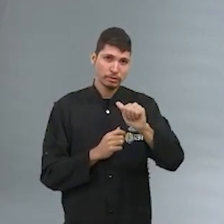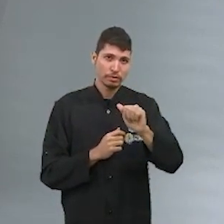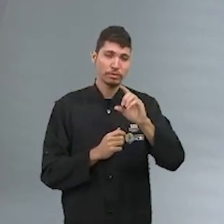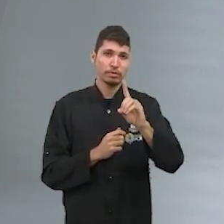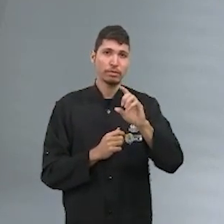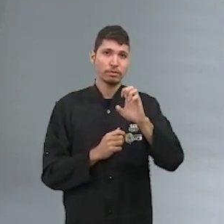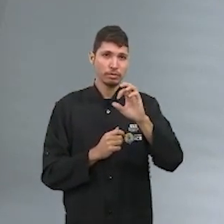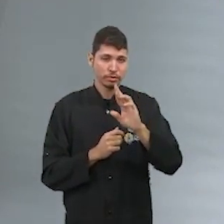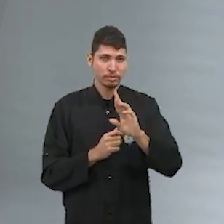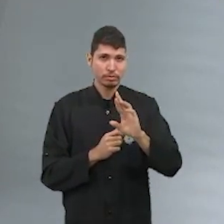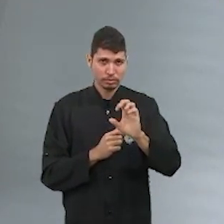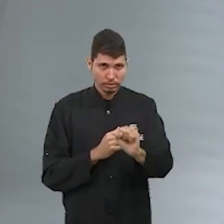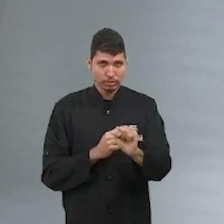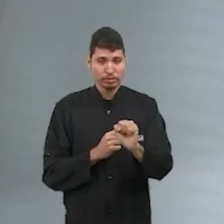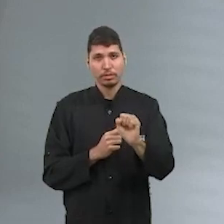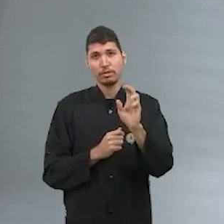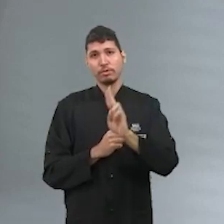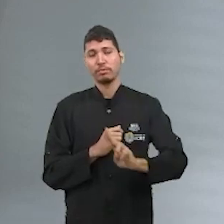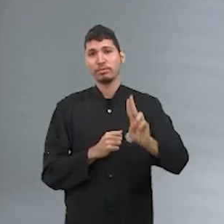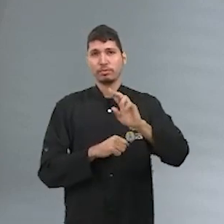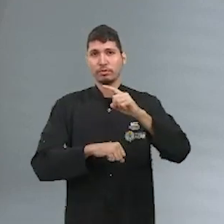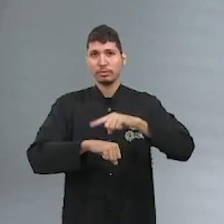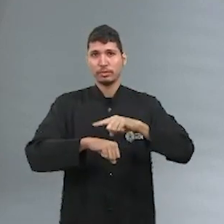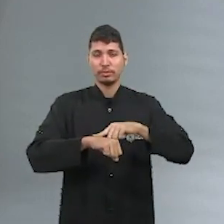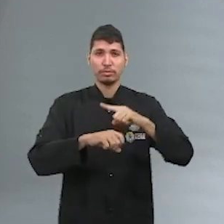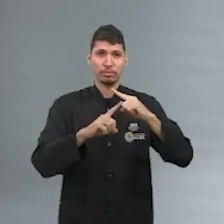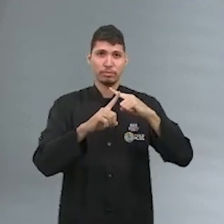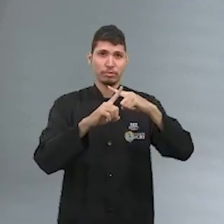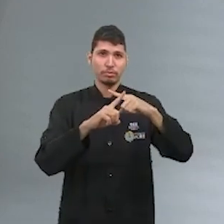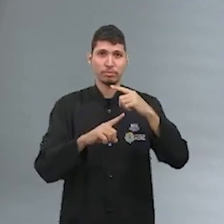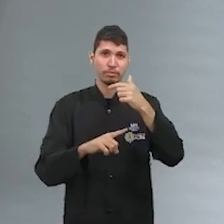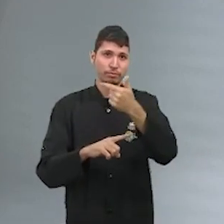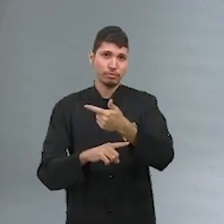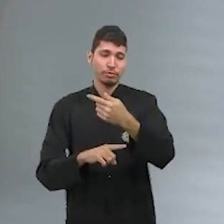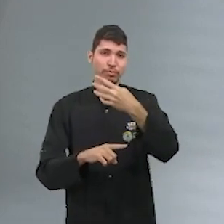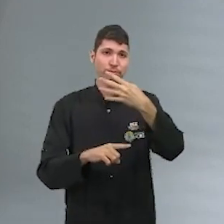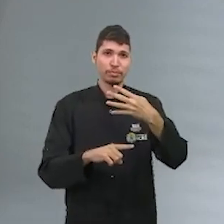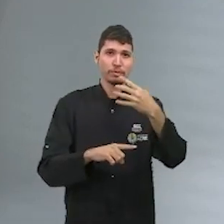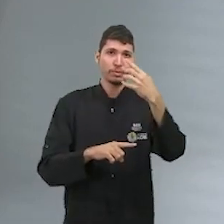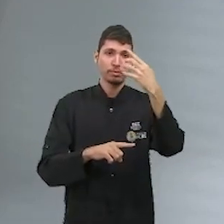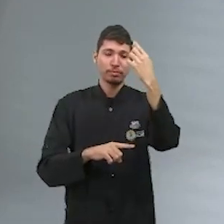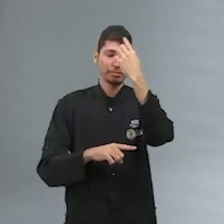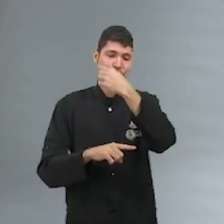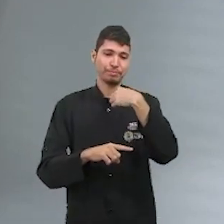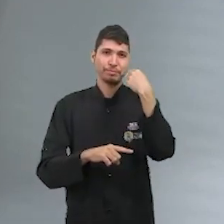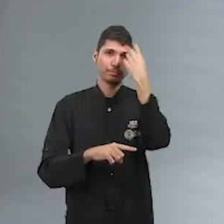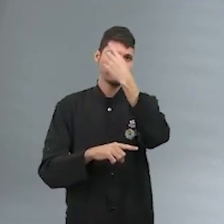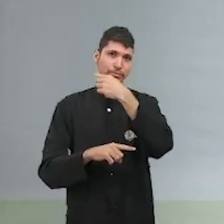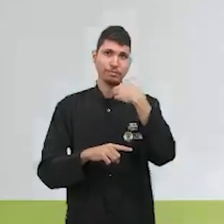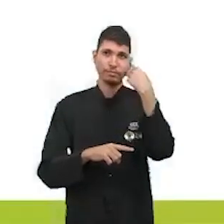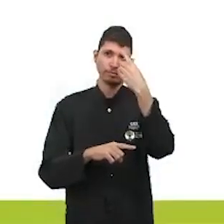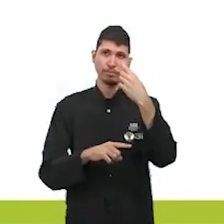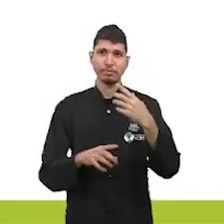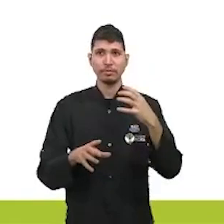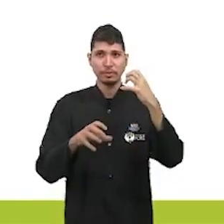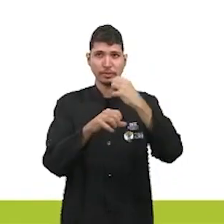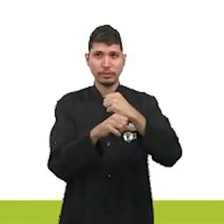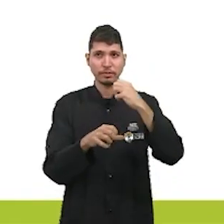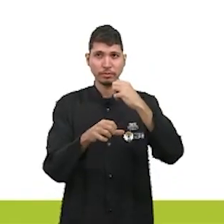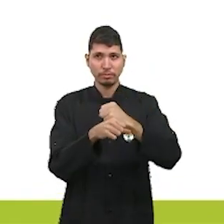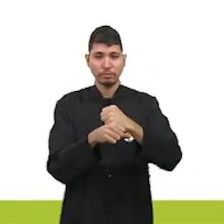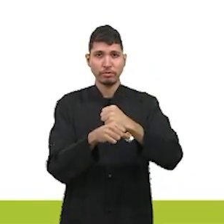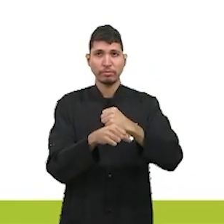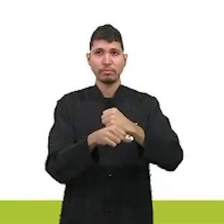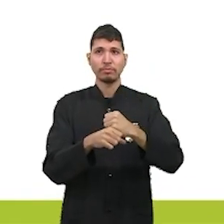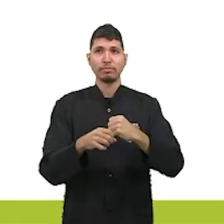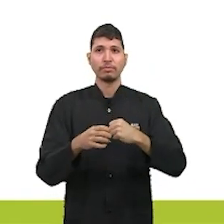Então, eu vou pegar esses 5 dias, multiplicar por 24, que é de horas, e aí eu vou ter o resultado em horas.